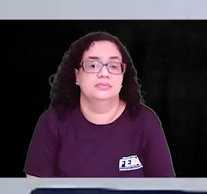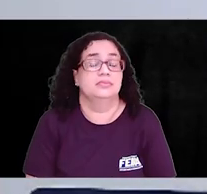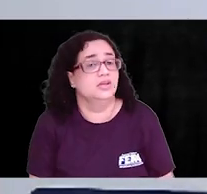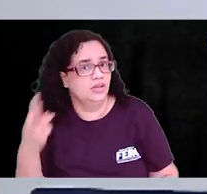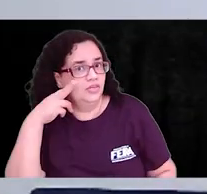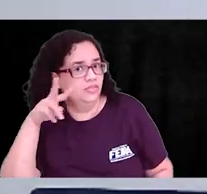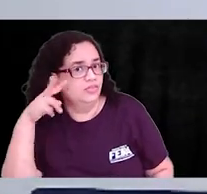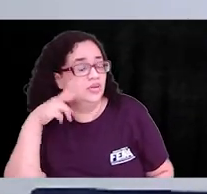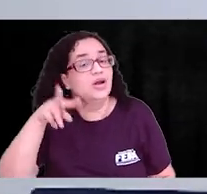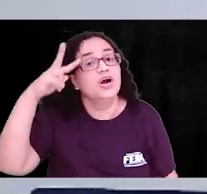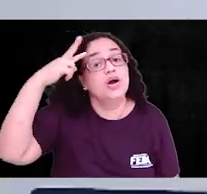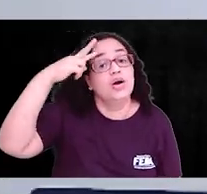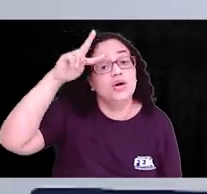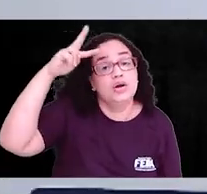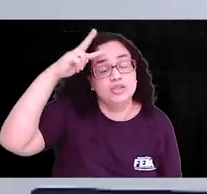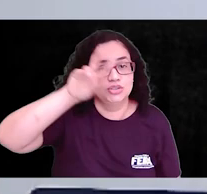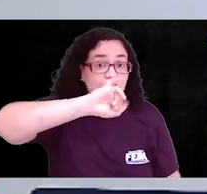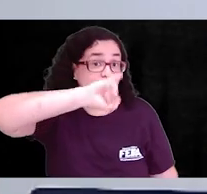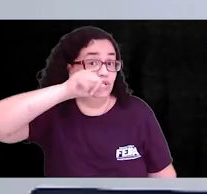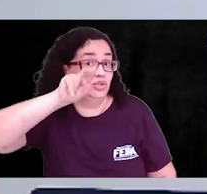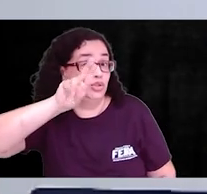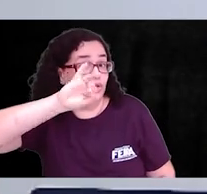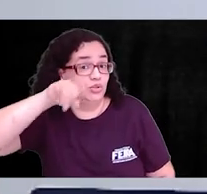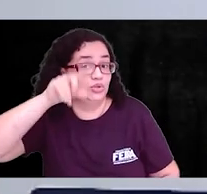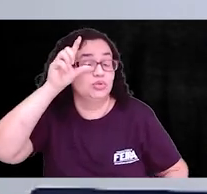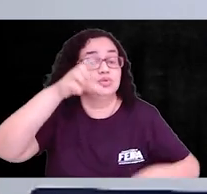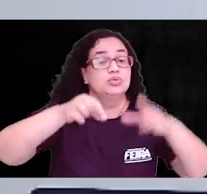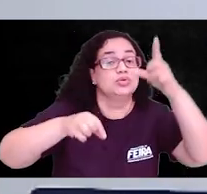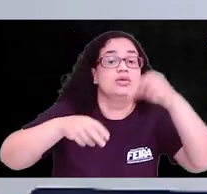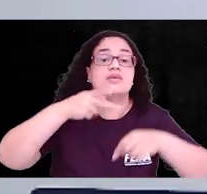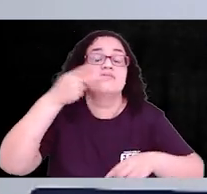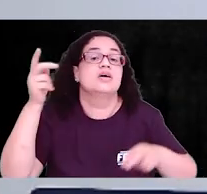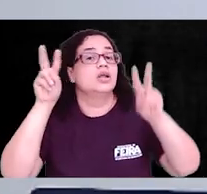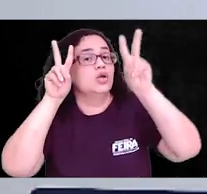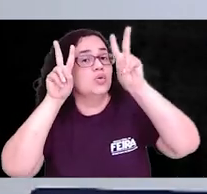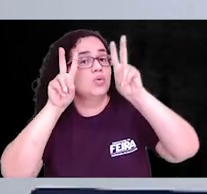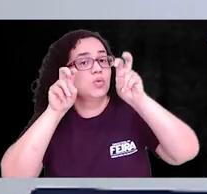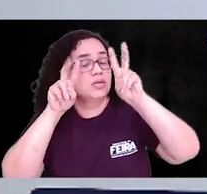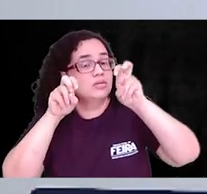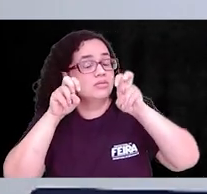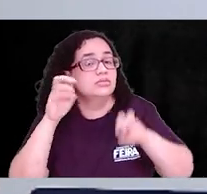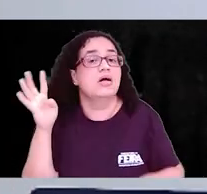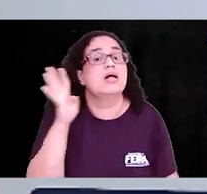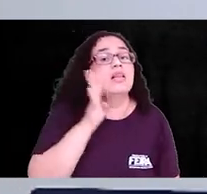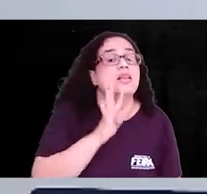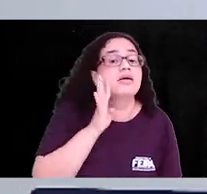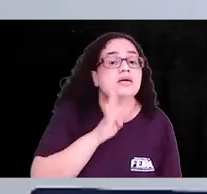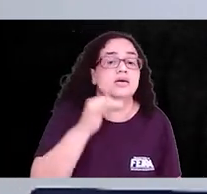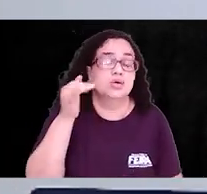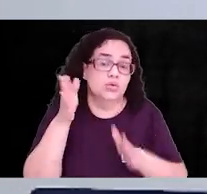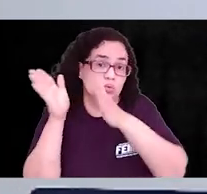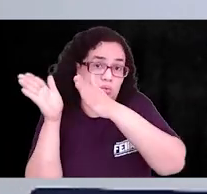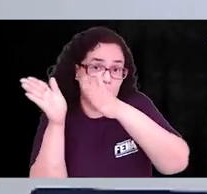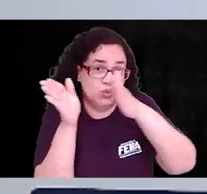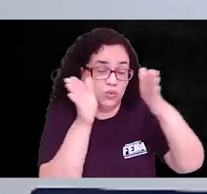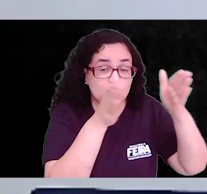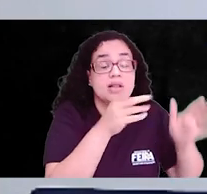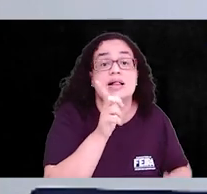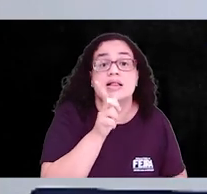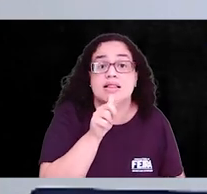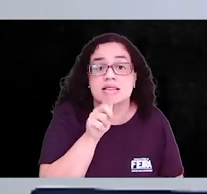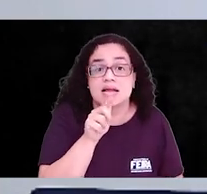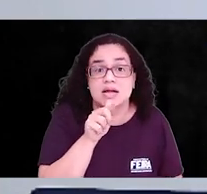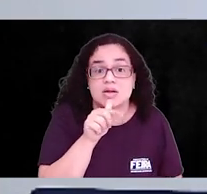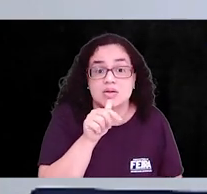viram aí a historinha de Juju é só pelos traumas ou como pintar as coisas sobre errado é um ciclo da